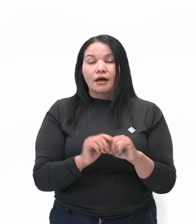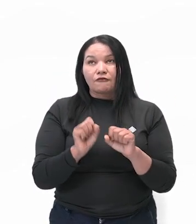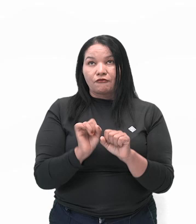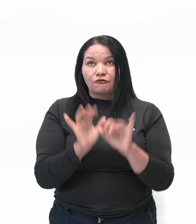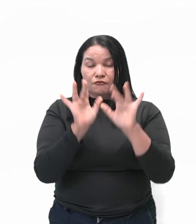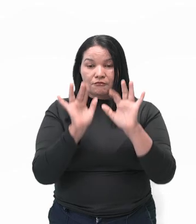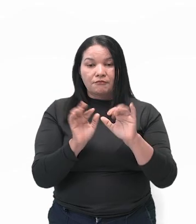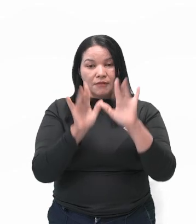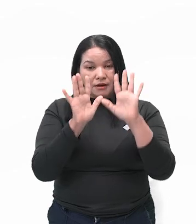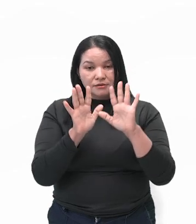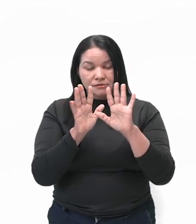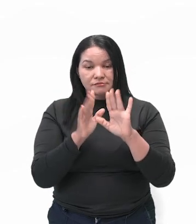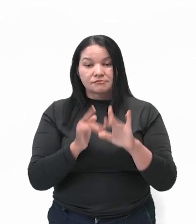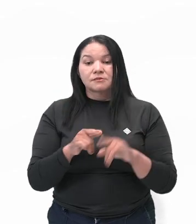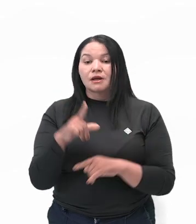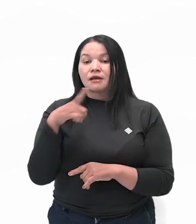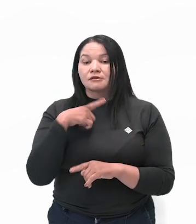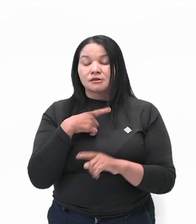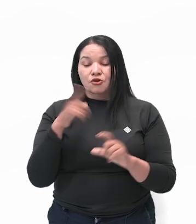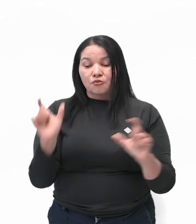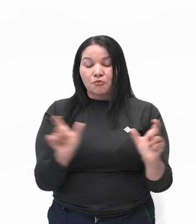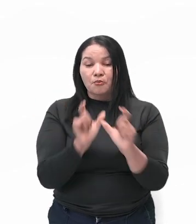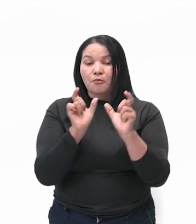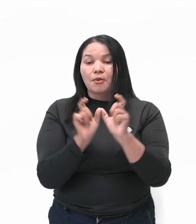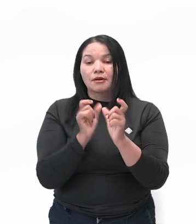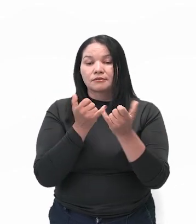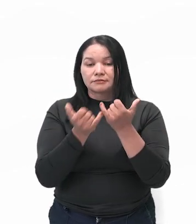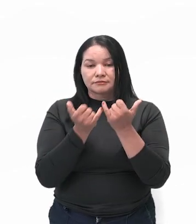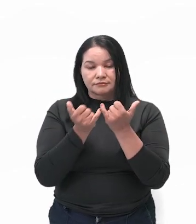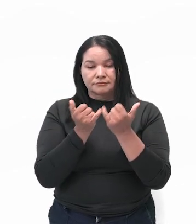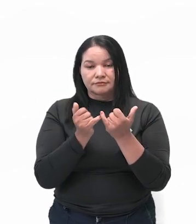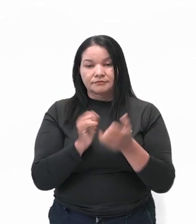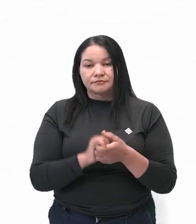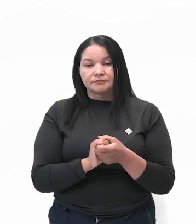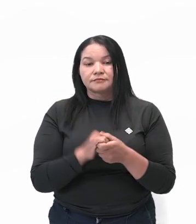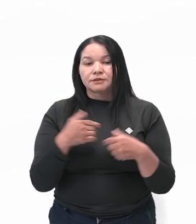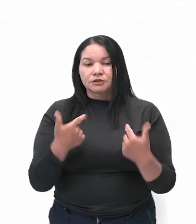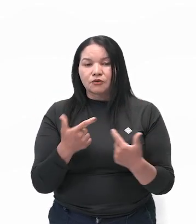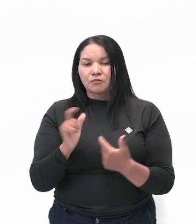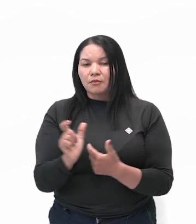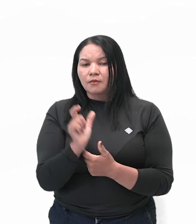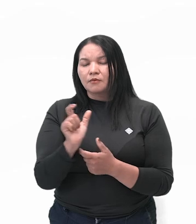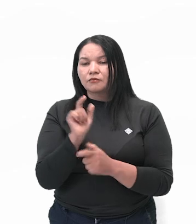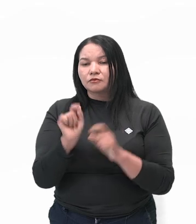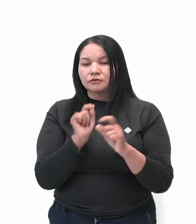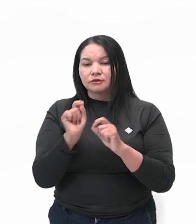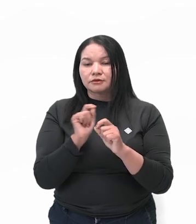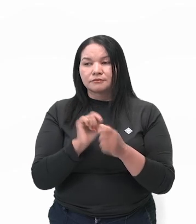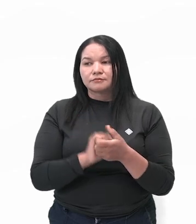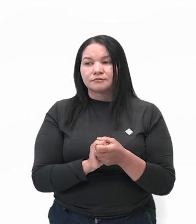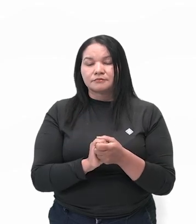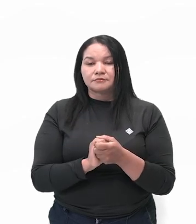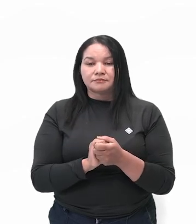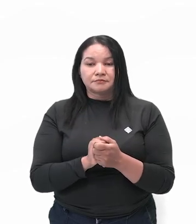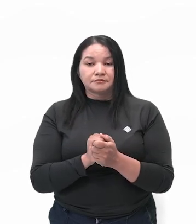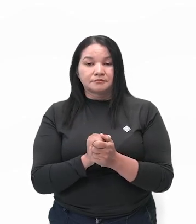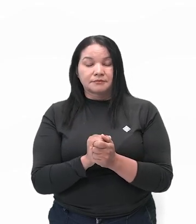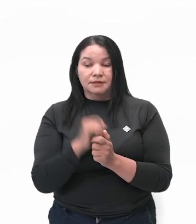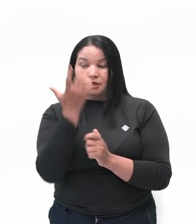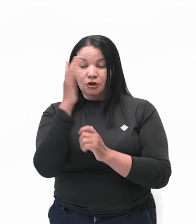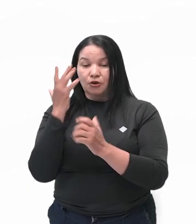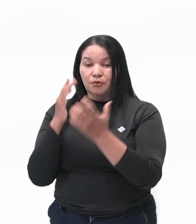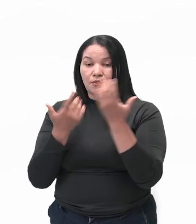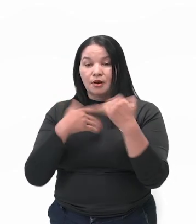aí cognatos. Protecting Amazon, ou seja, proteger a